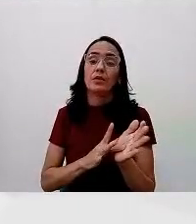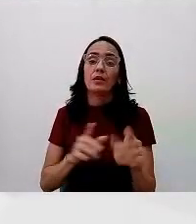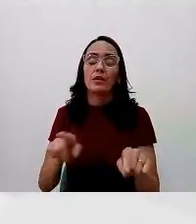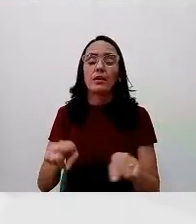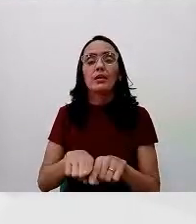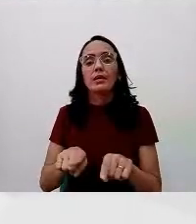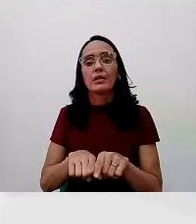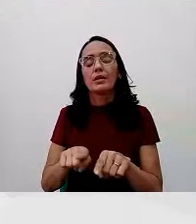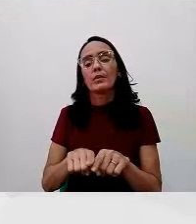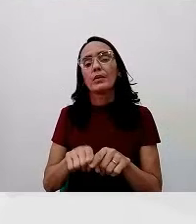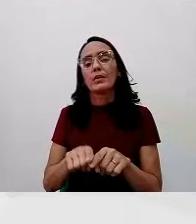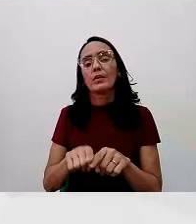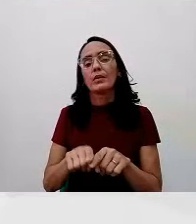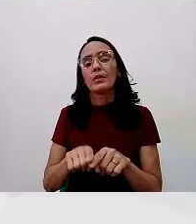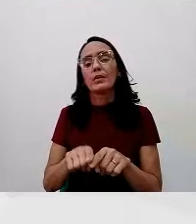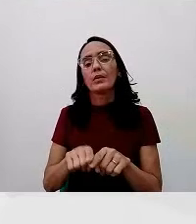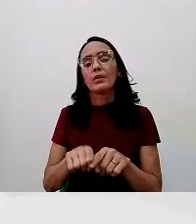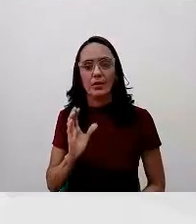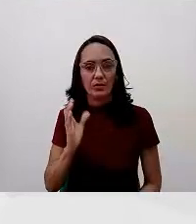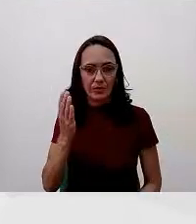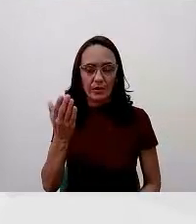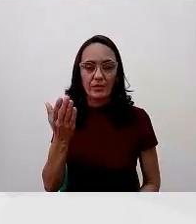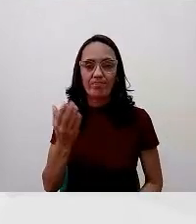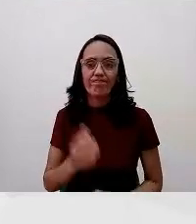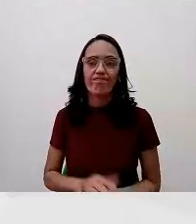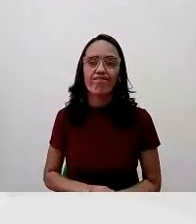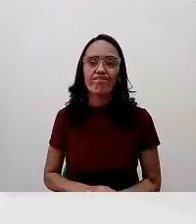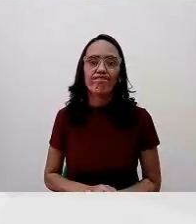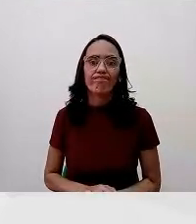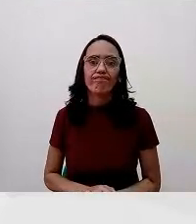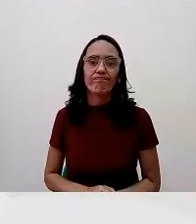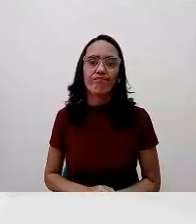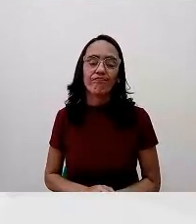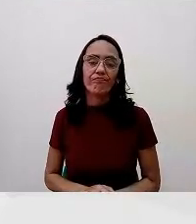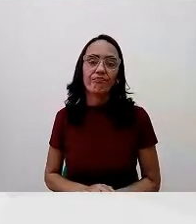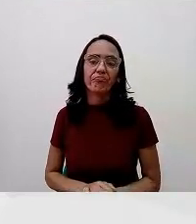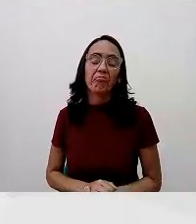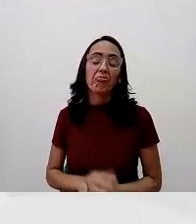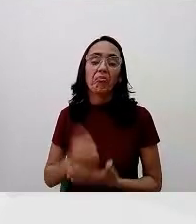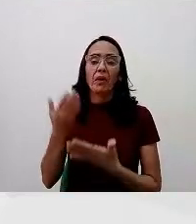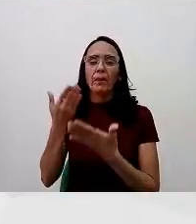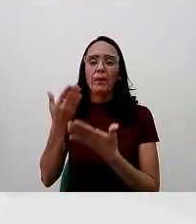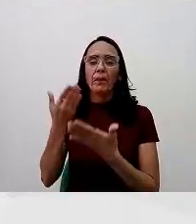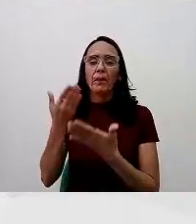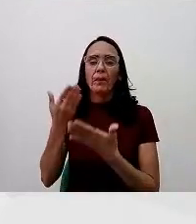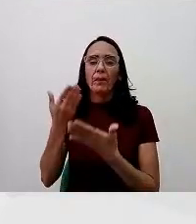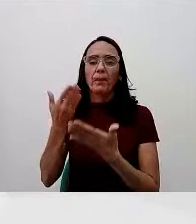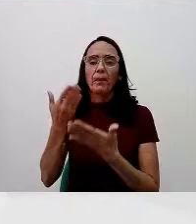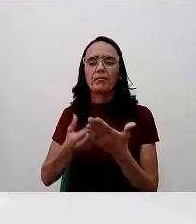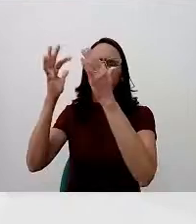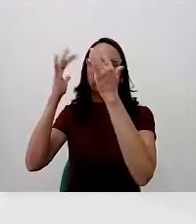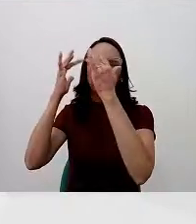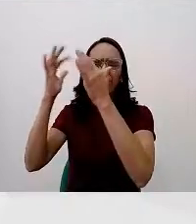ocorrem quando você perde neurônio, perde conexão, né? E a rede neural